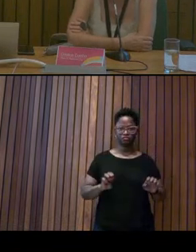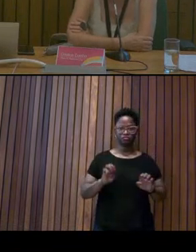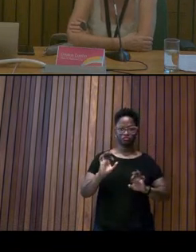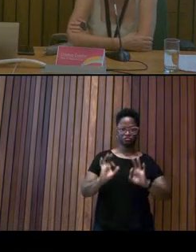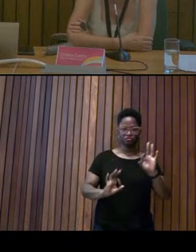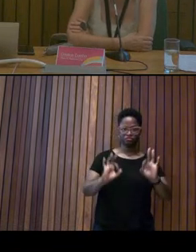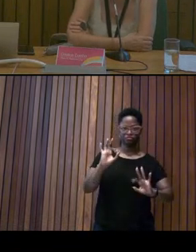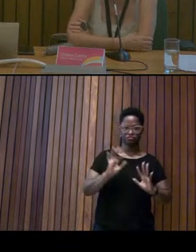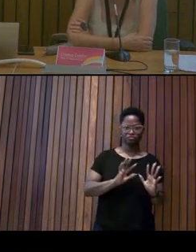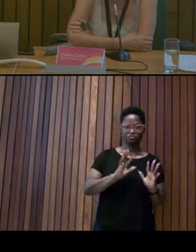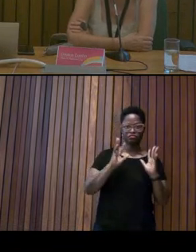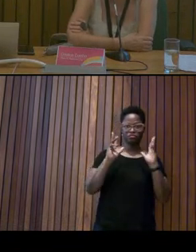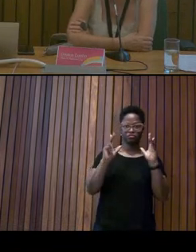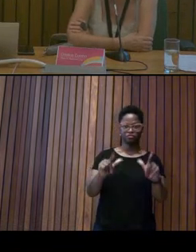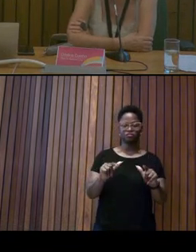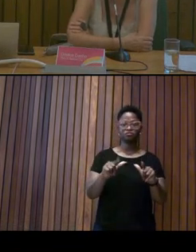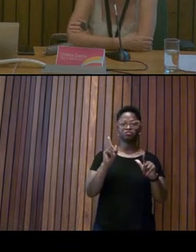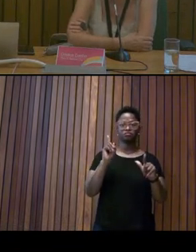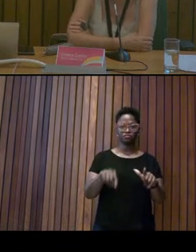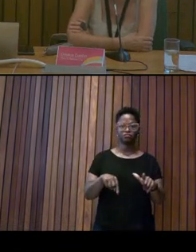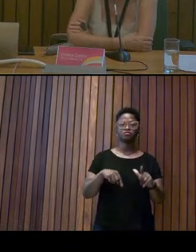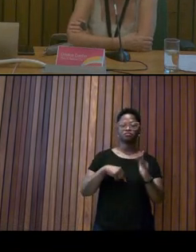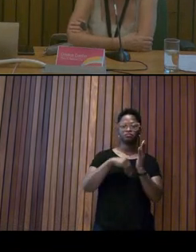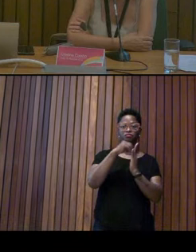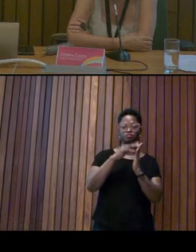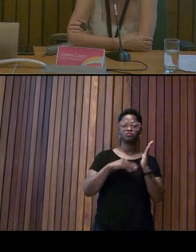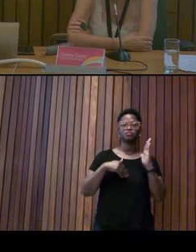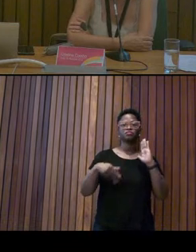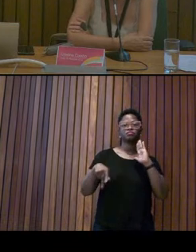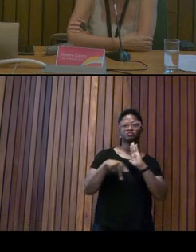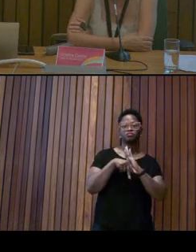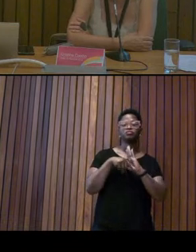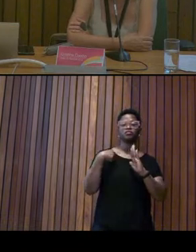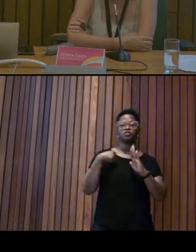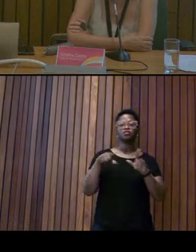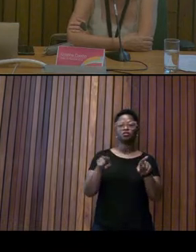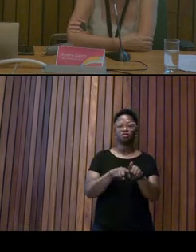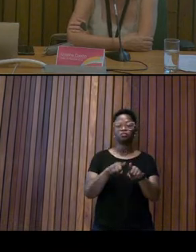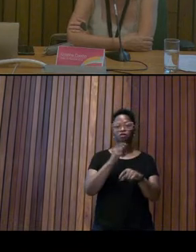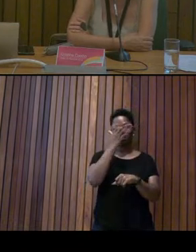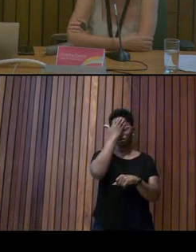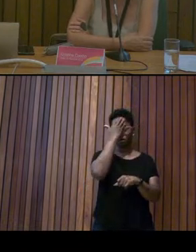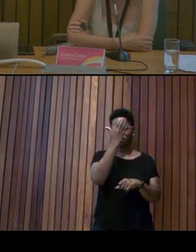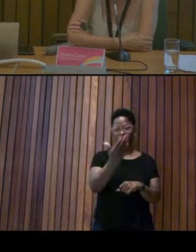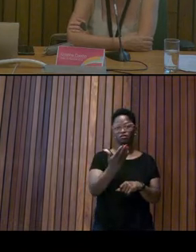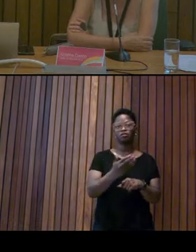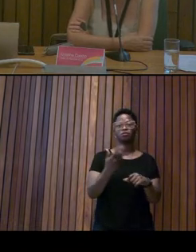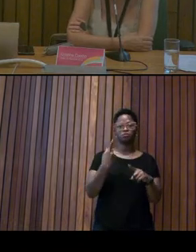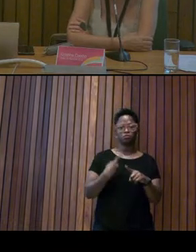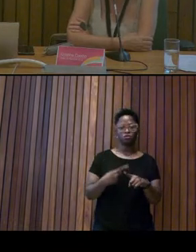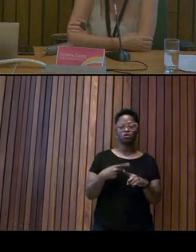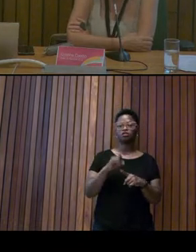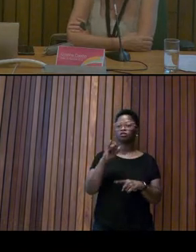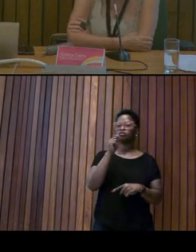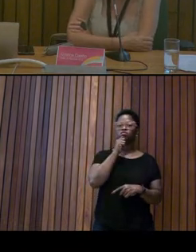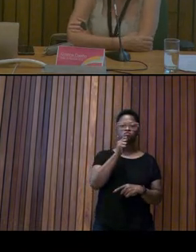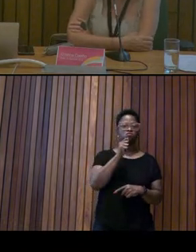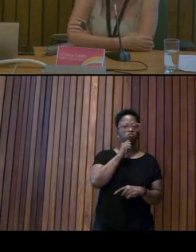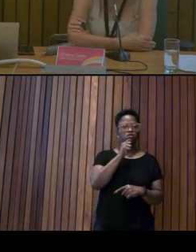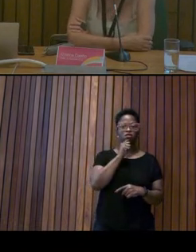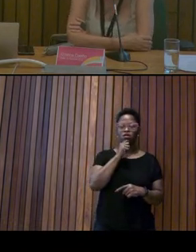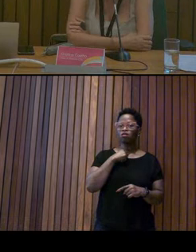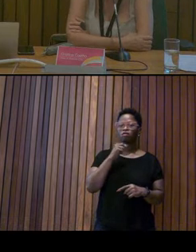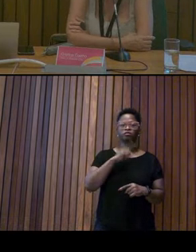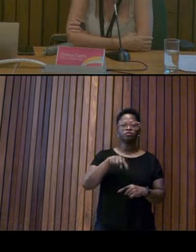os edifícios para que os murais fossem executados. Também faço um grande agradecimento, porque sem você também não